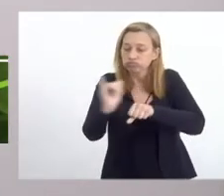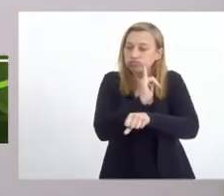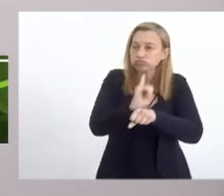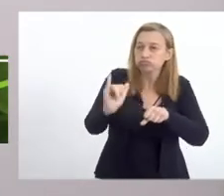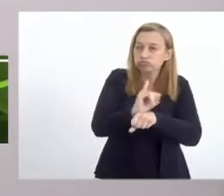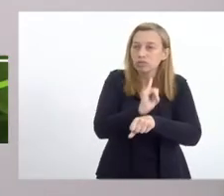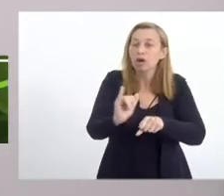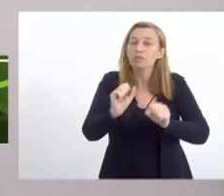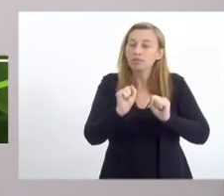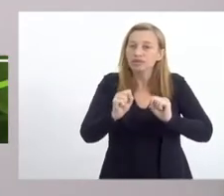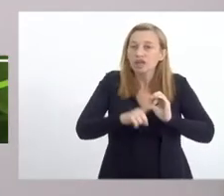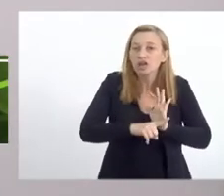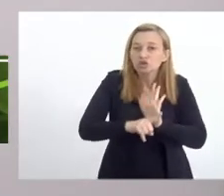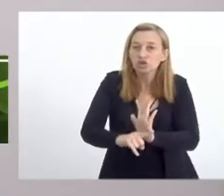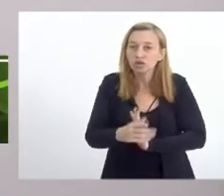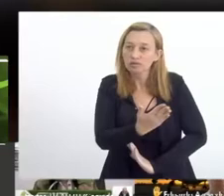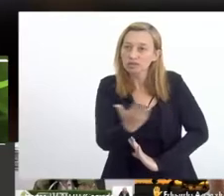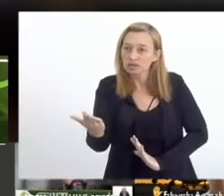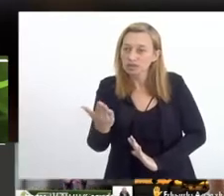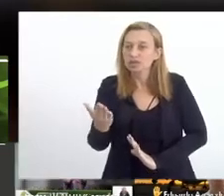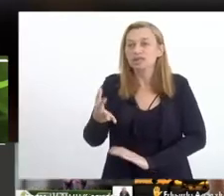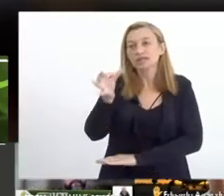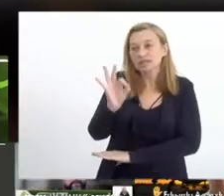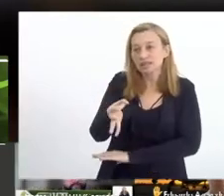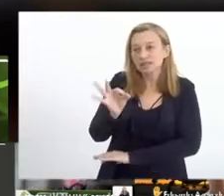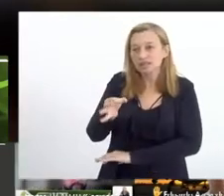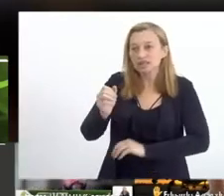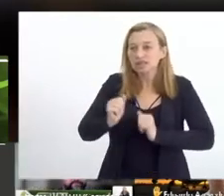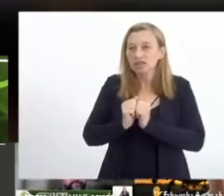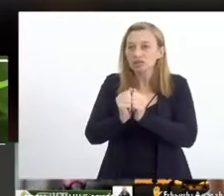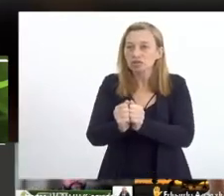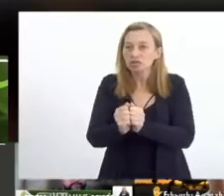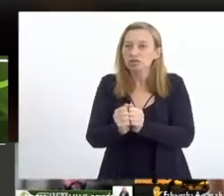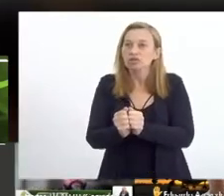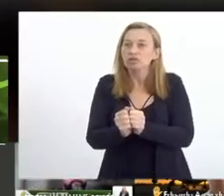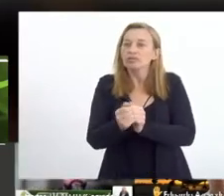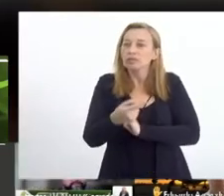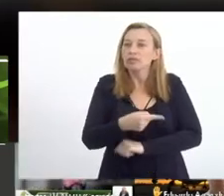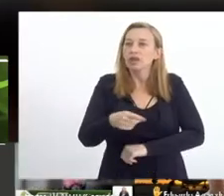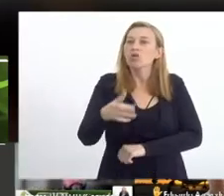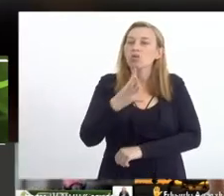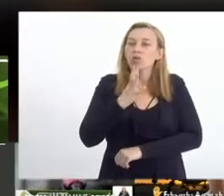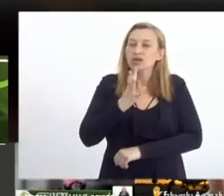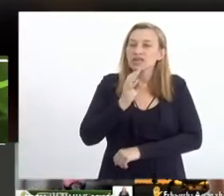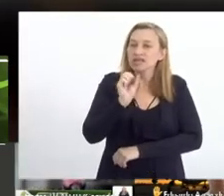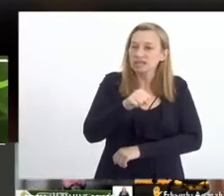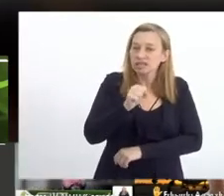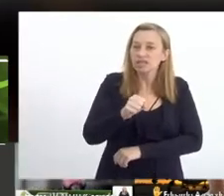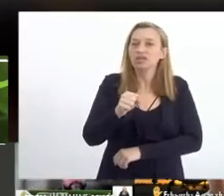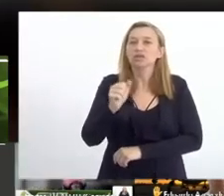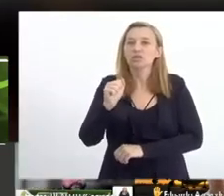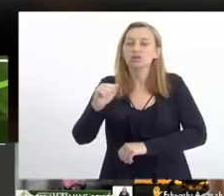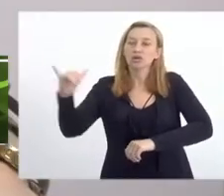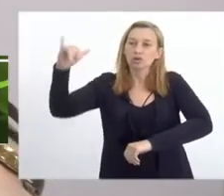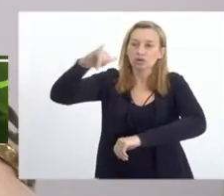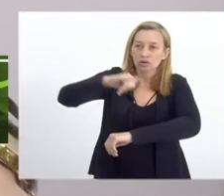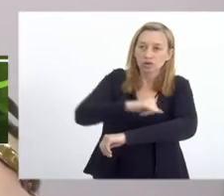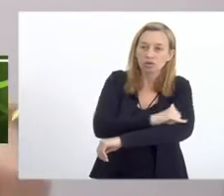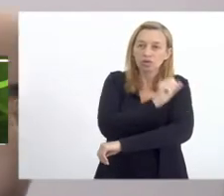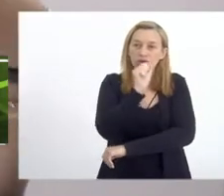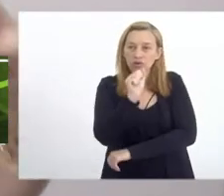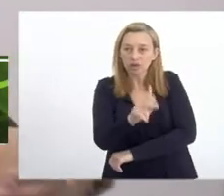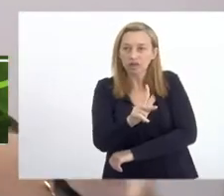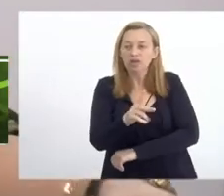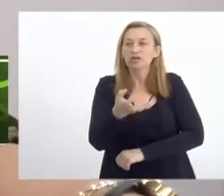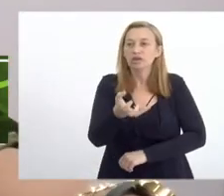poder ajudar vocês e fazemos questão de estarmos indo juntos aí conhecer, sim, o aeroporto, ok? Queria dizer,